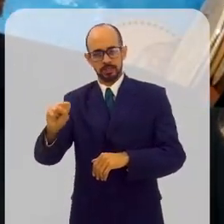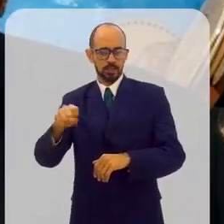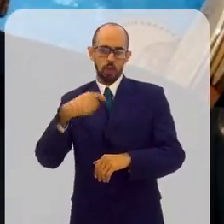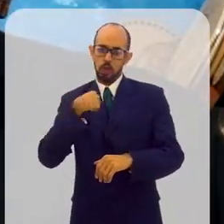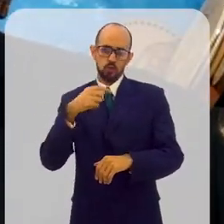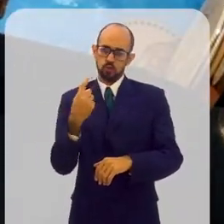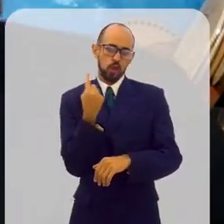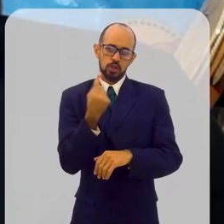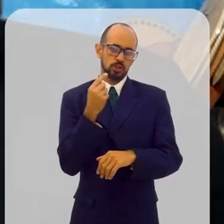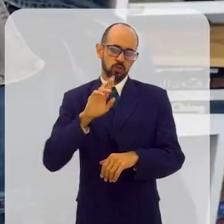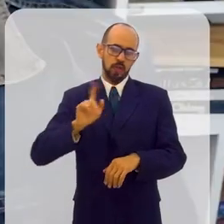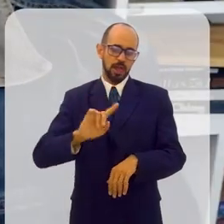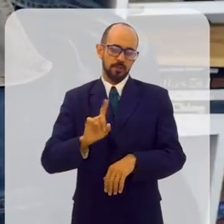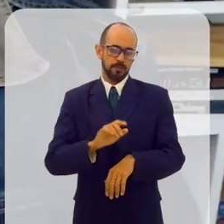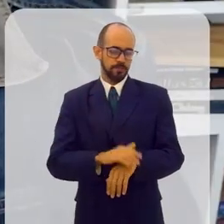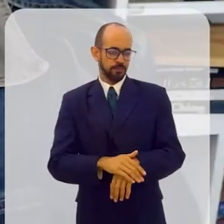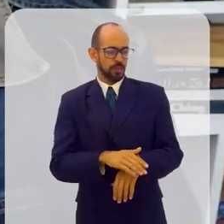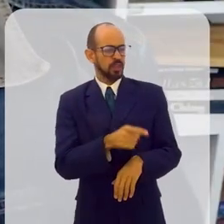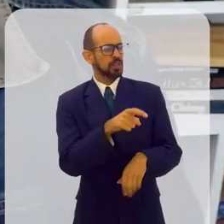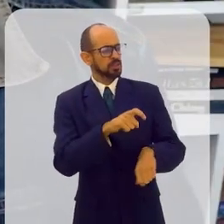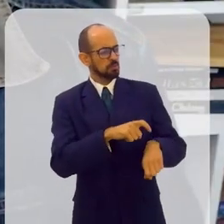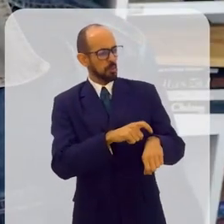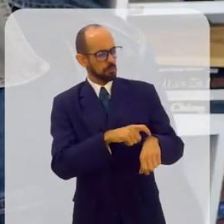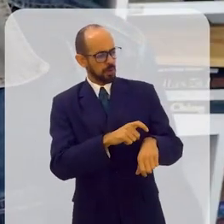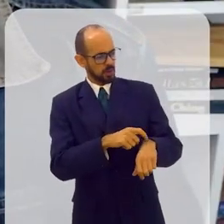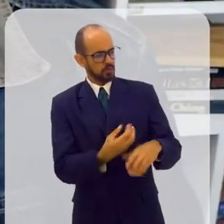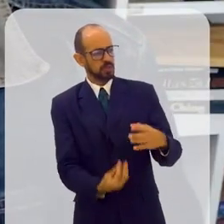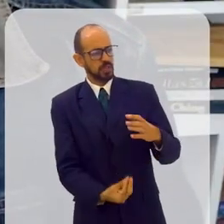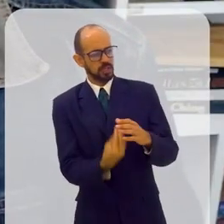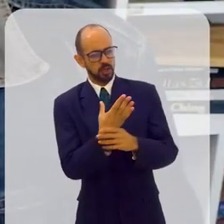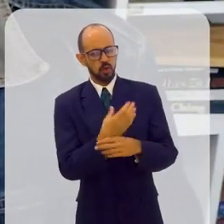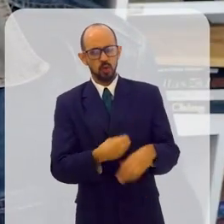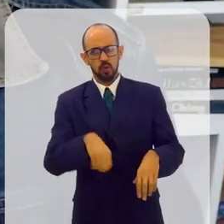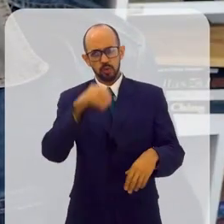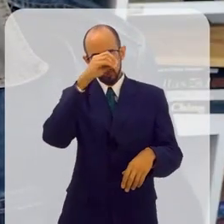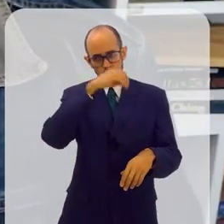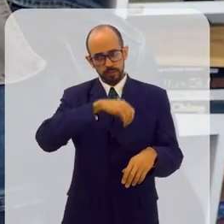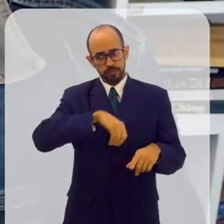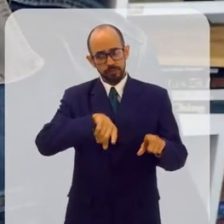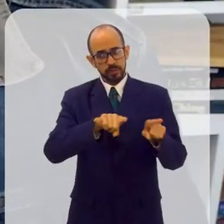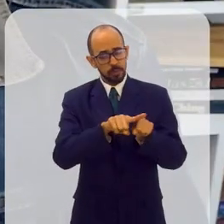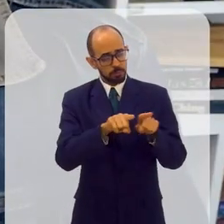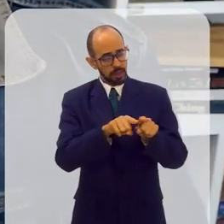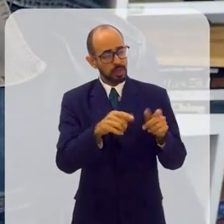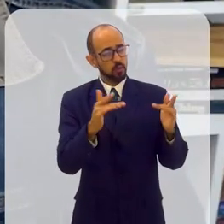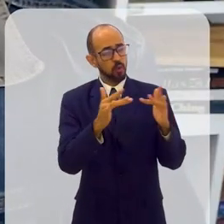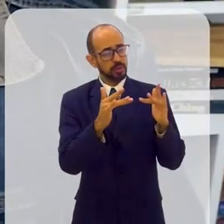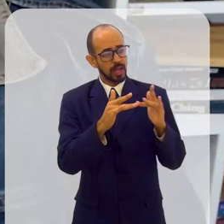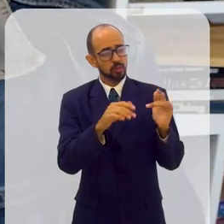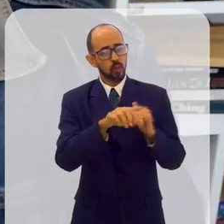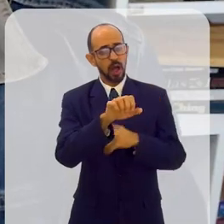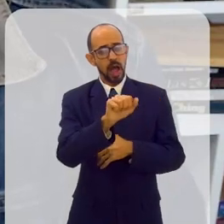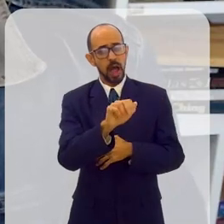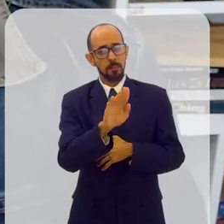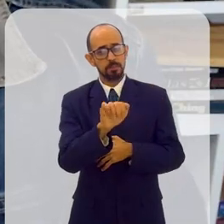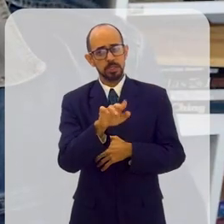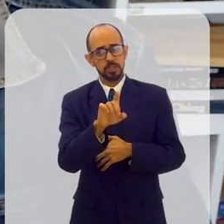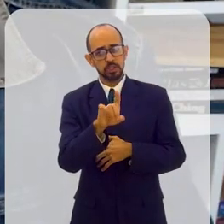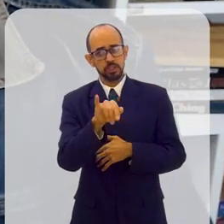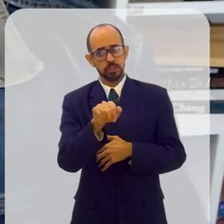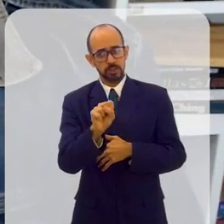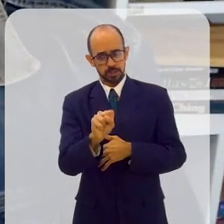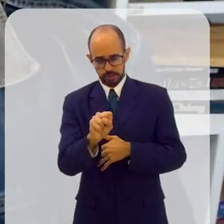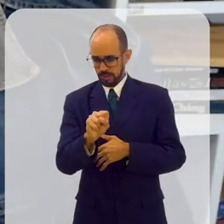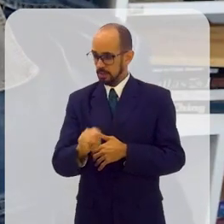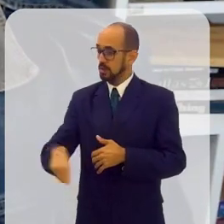nesse lugar, né? E com certeza nesse processo você travou conhecimento, por exemplo, com a obra de Abdias